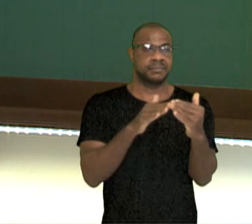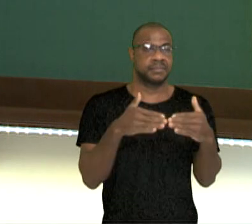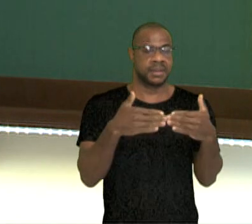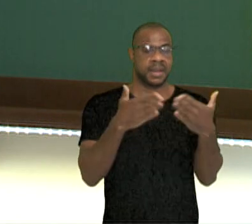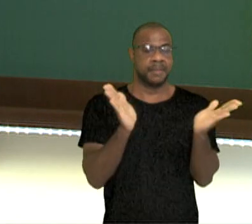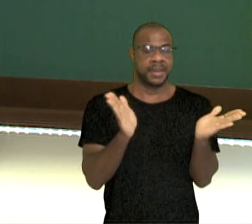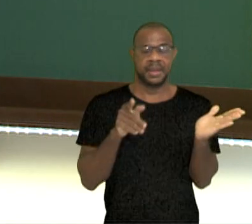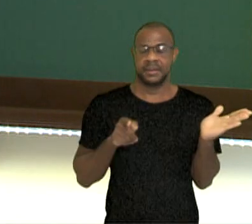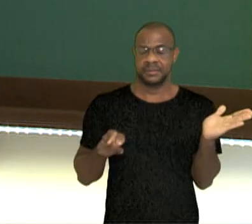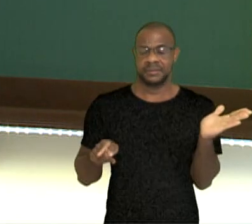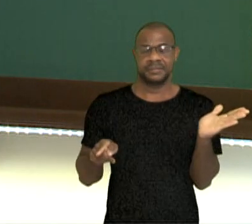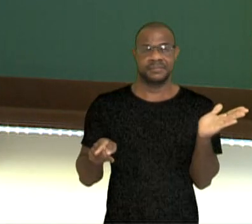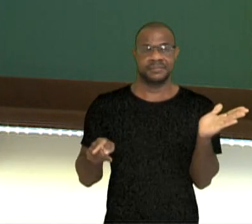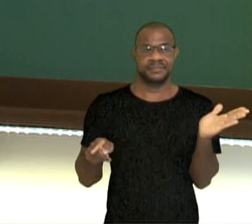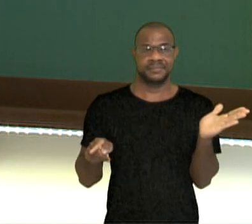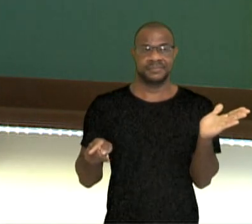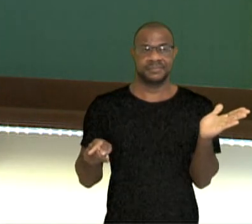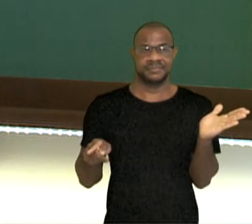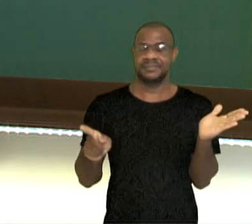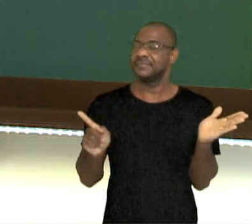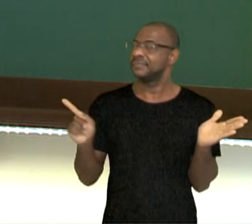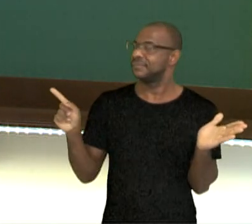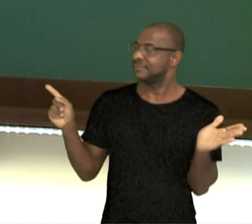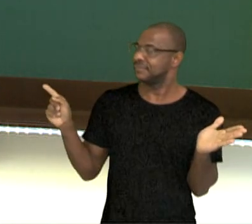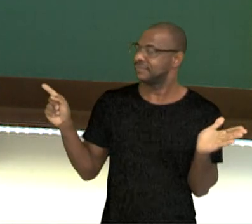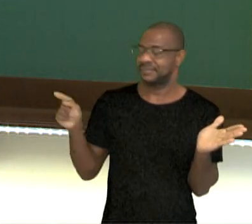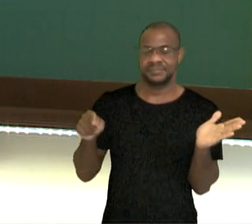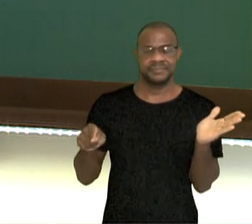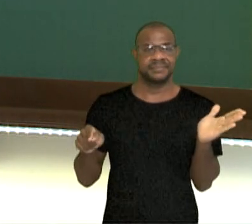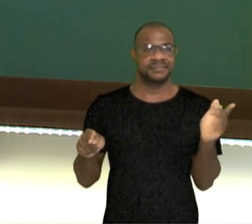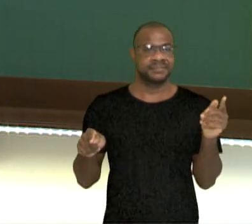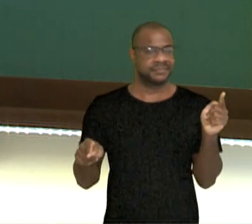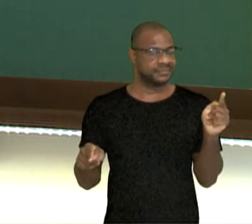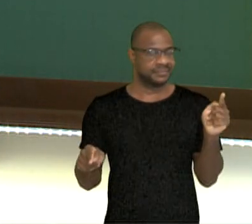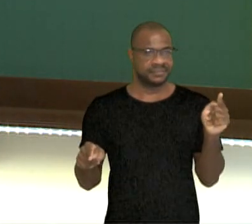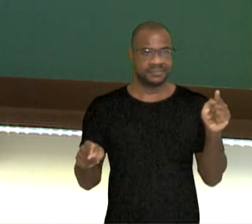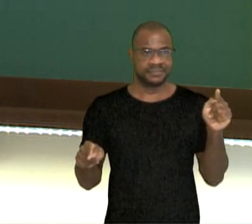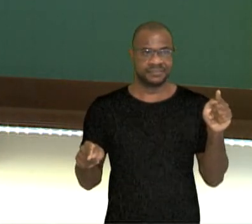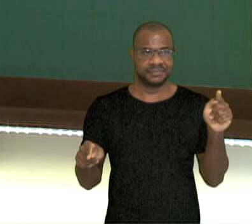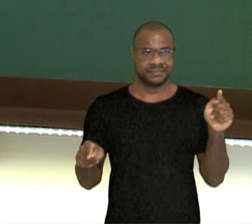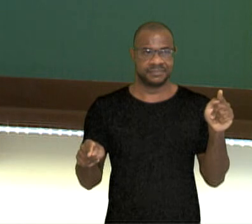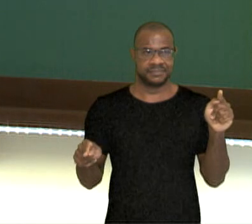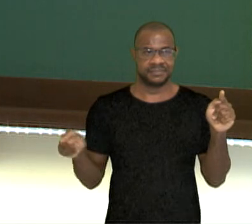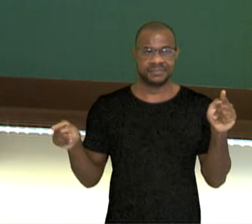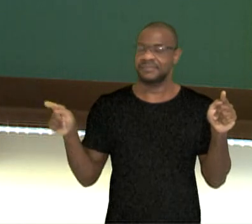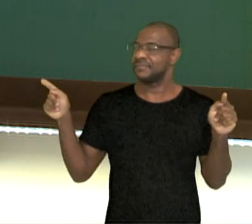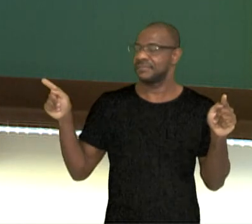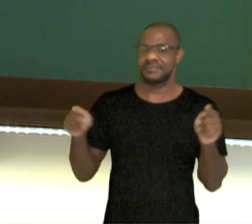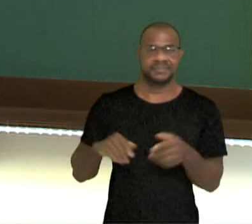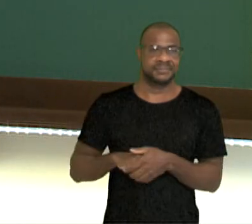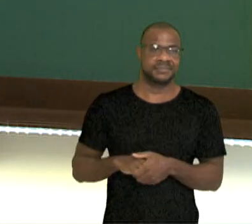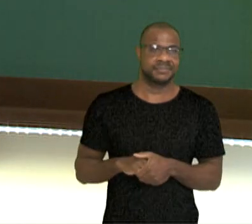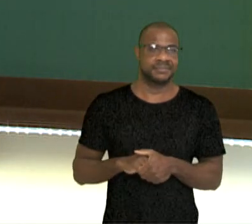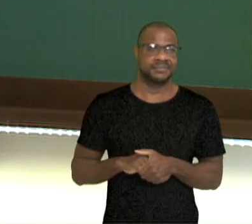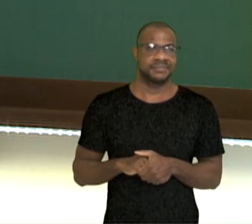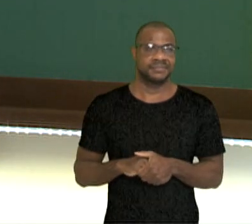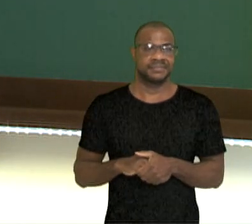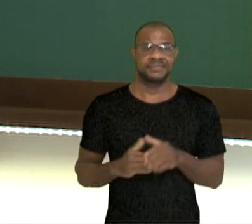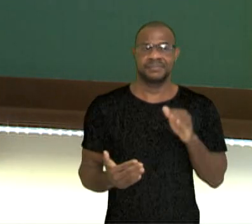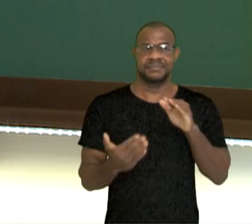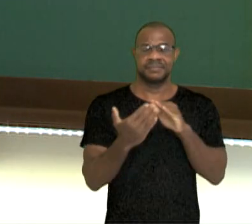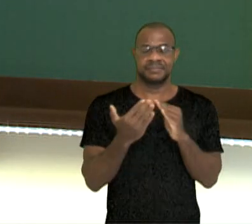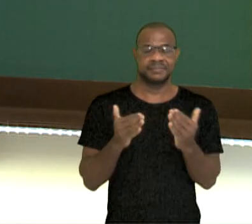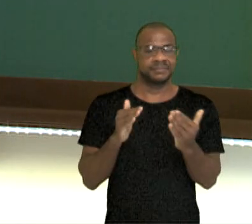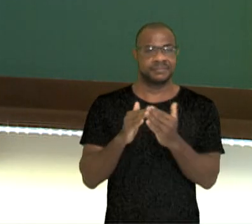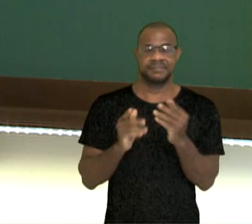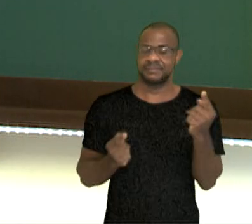aberto, é isso aqui, ó. Então, você imagina aqui. Você pega essa ponta, essa ponta, essa ponta, puxa aqui e eu vou ter esse